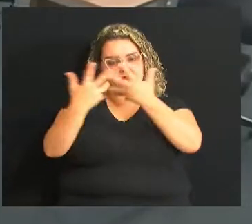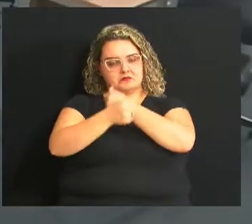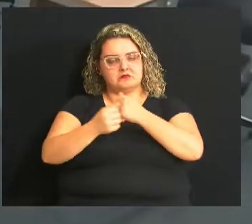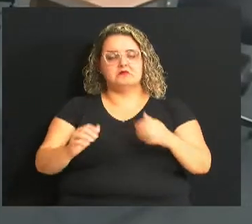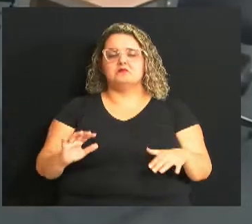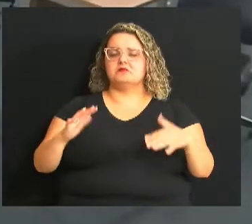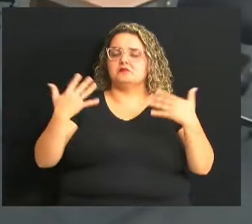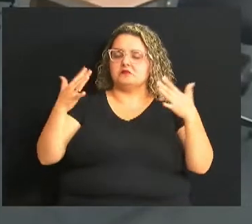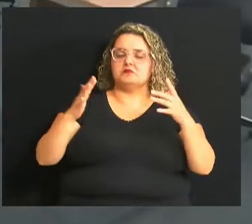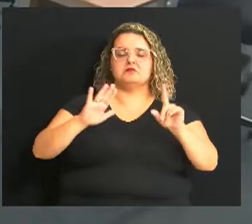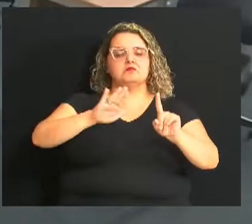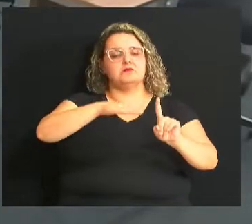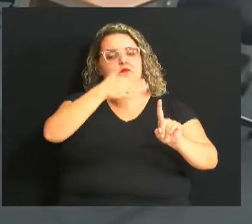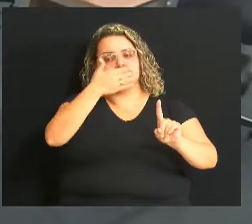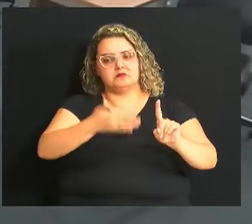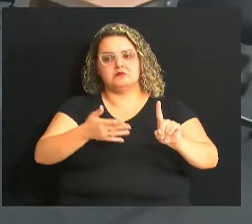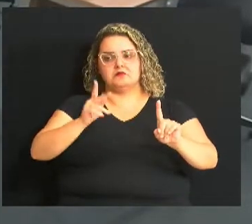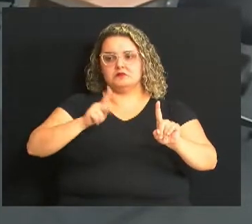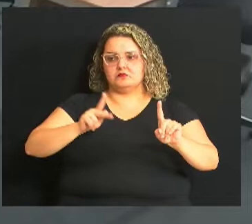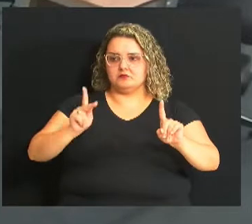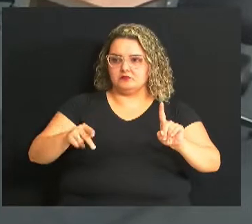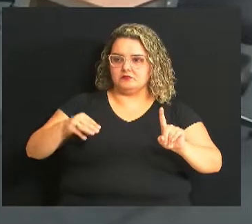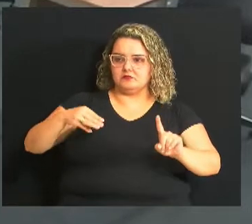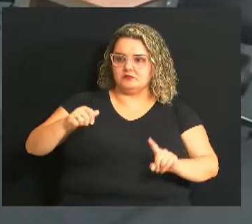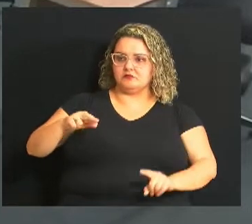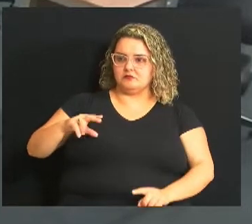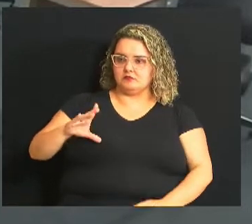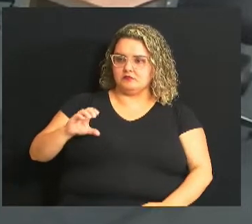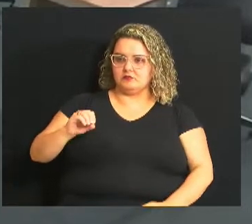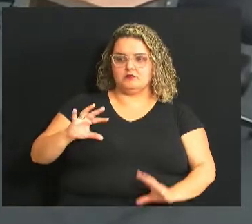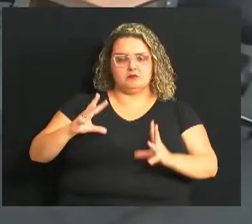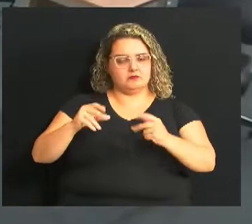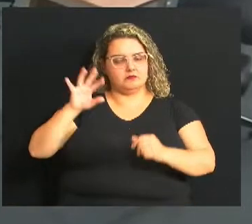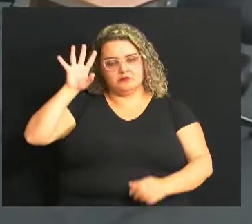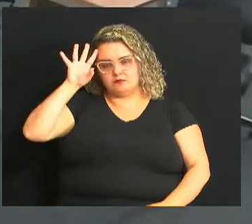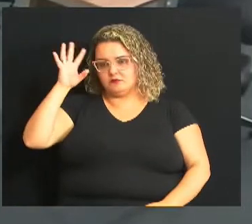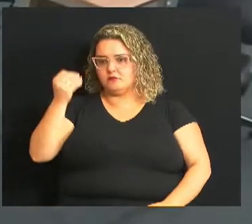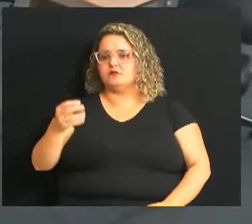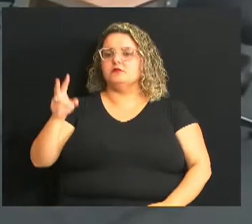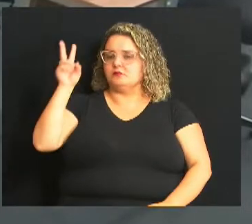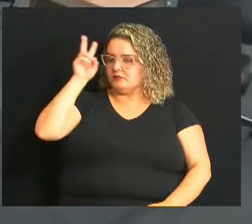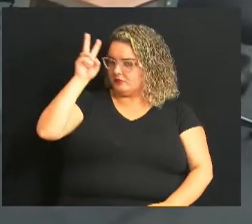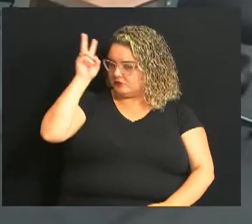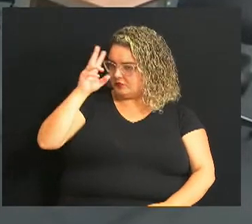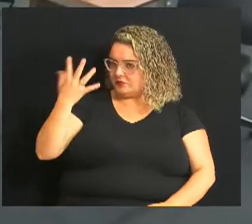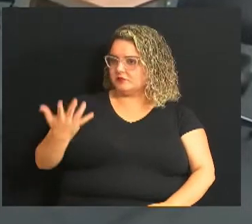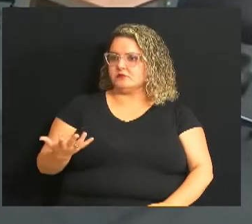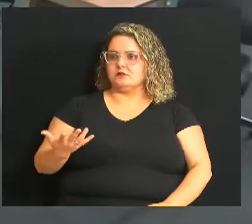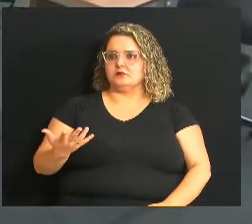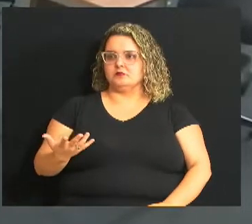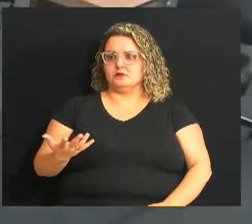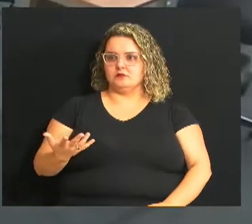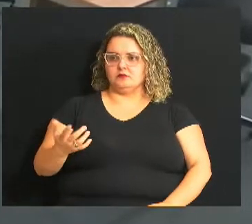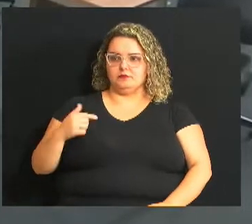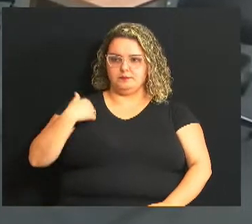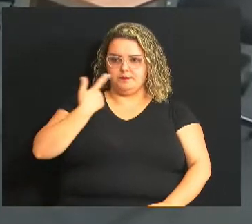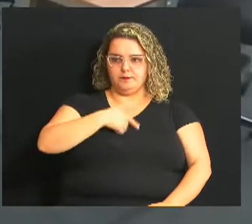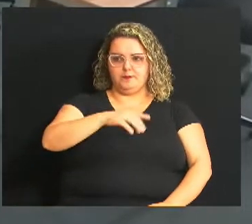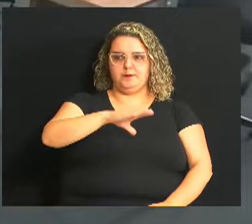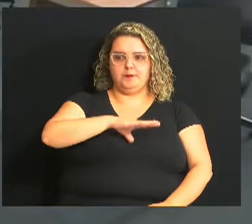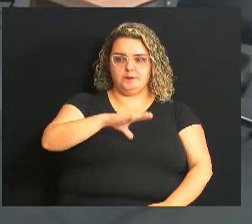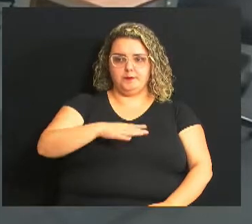homenagem ao professor Marcelo Knobel, por todo o seu conhecimento, sua história na nossa